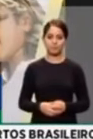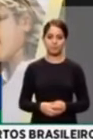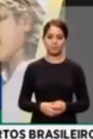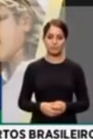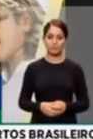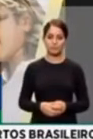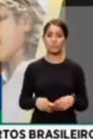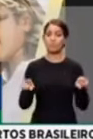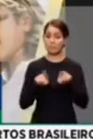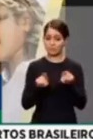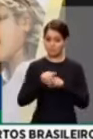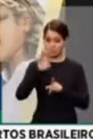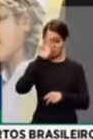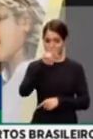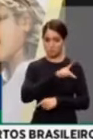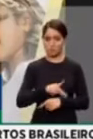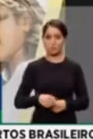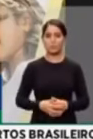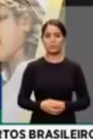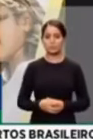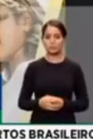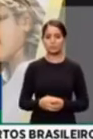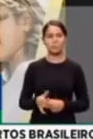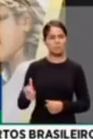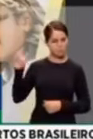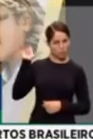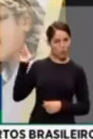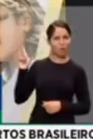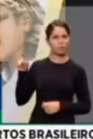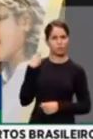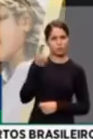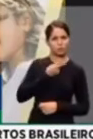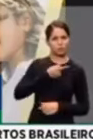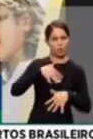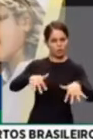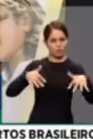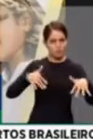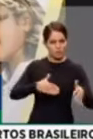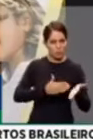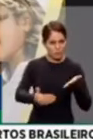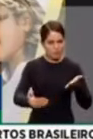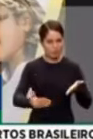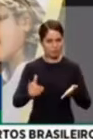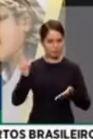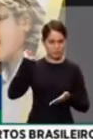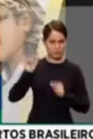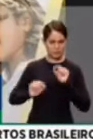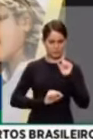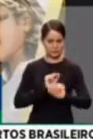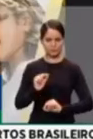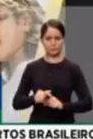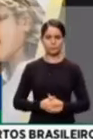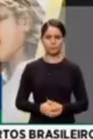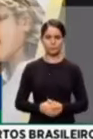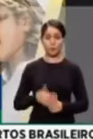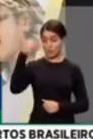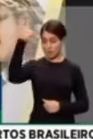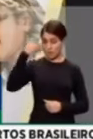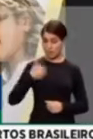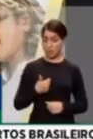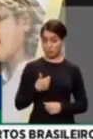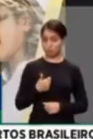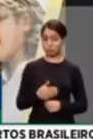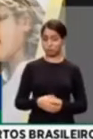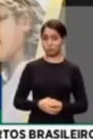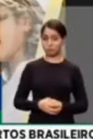Ao lado disso, senhor presidente, antes de iniciarmos essa sessão, eu tive o cuidado,